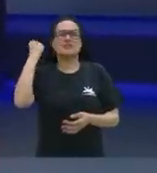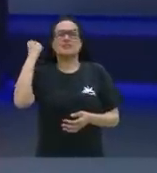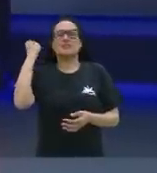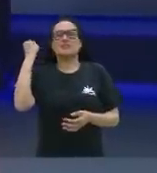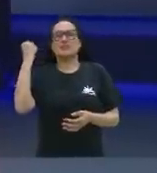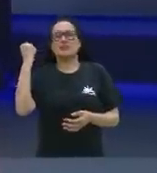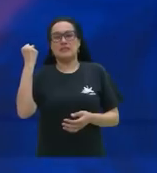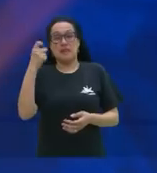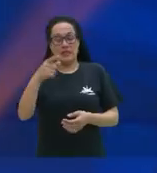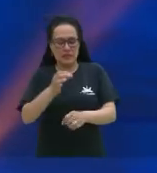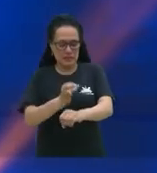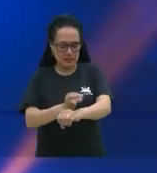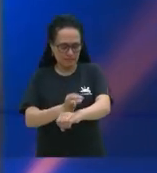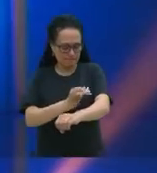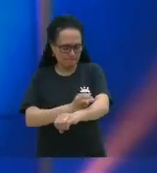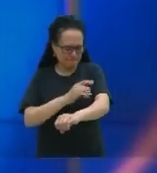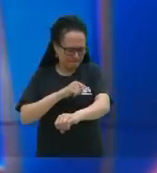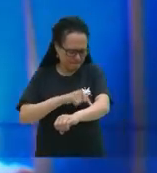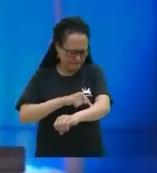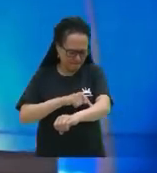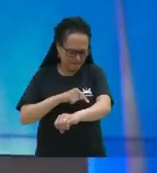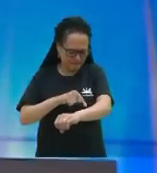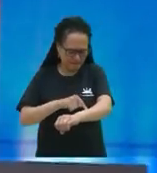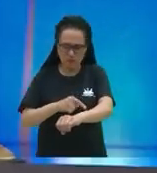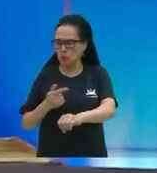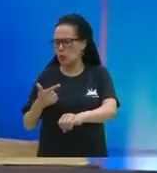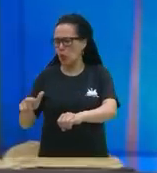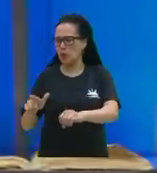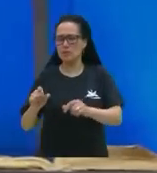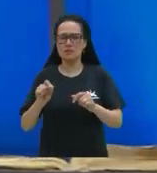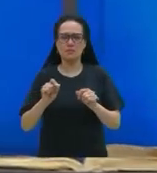nessa ferida causada pelos outros,